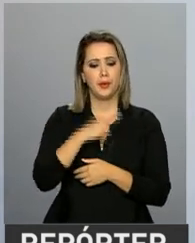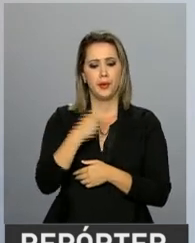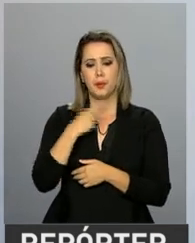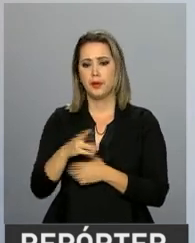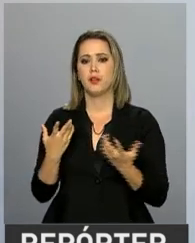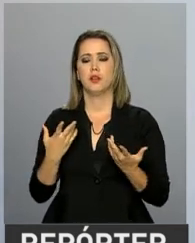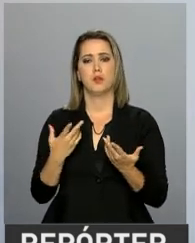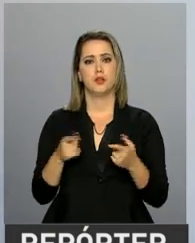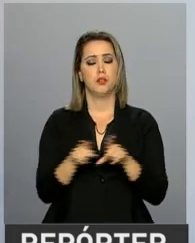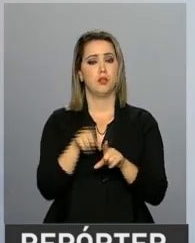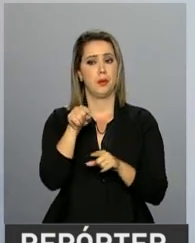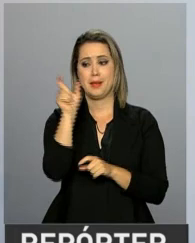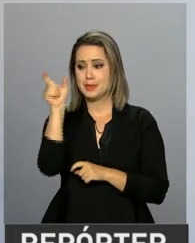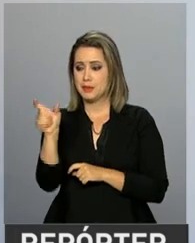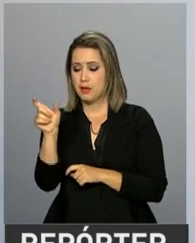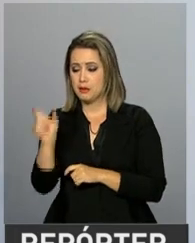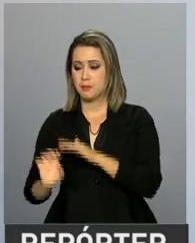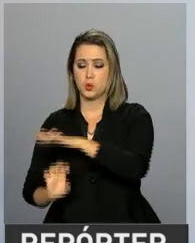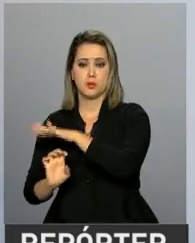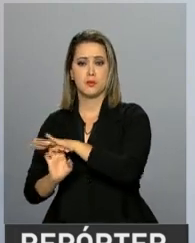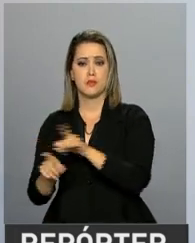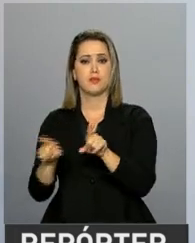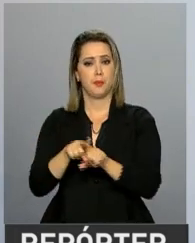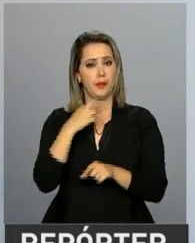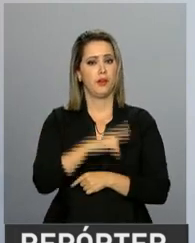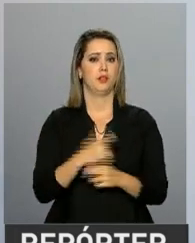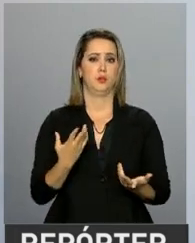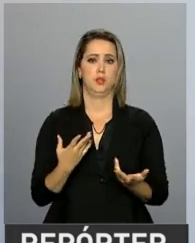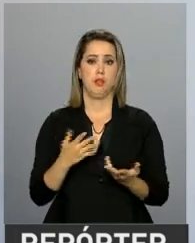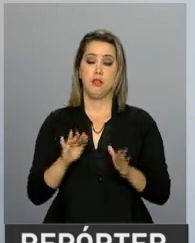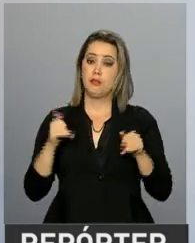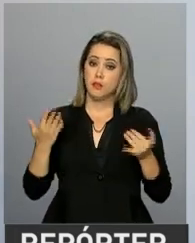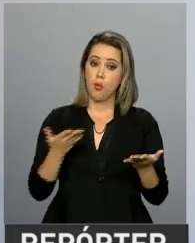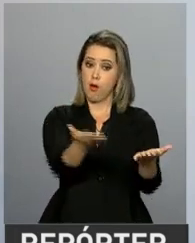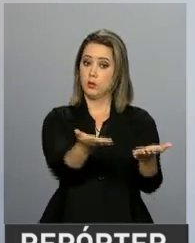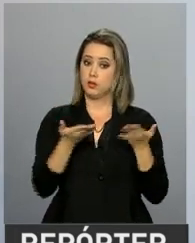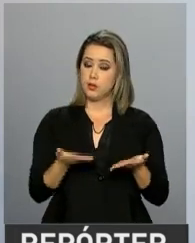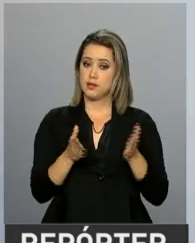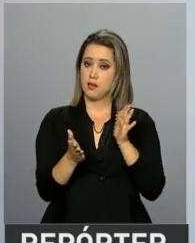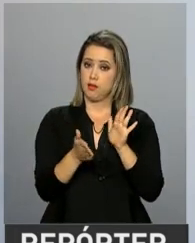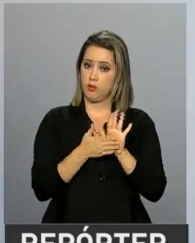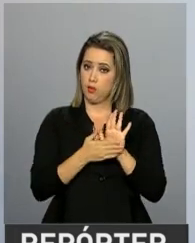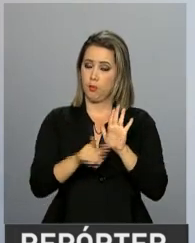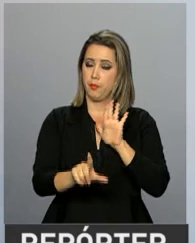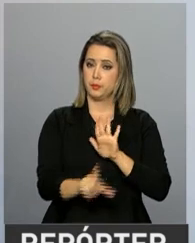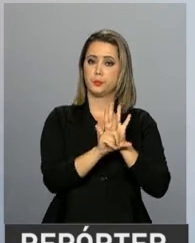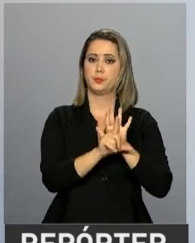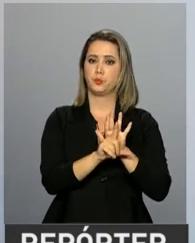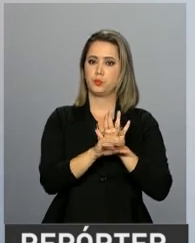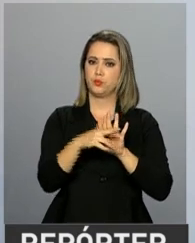quadros do ministérios os empregadores também então ao você trazer do projeto de lei essa